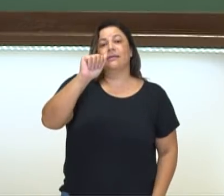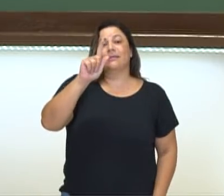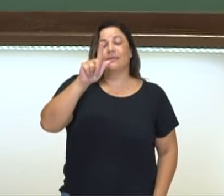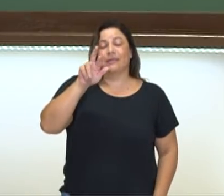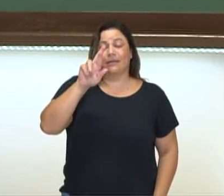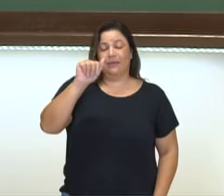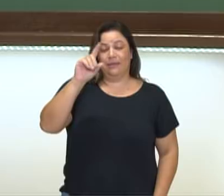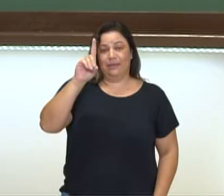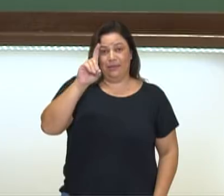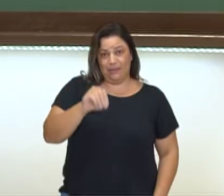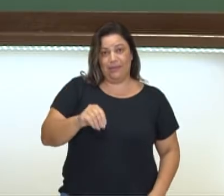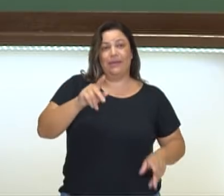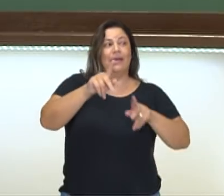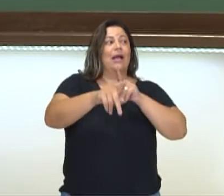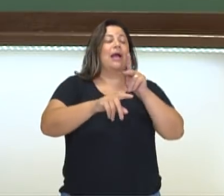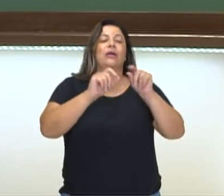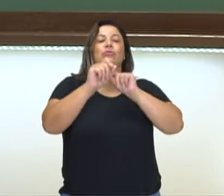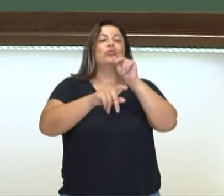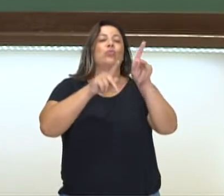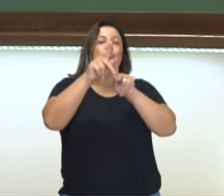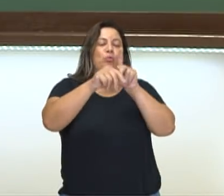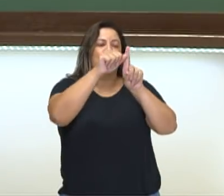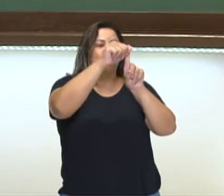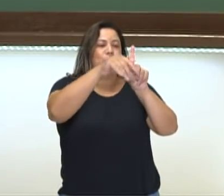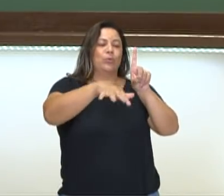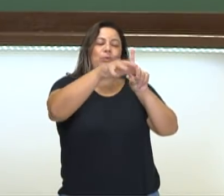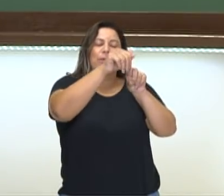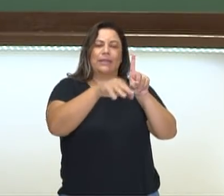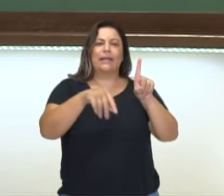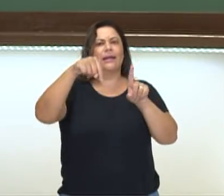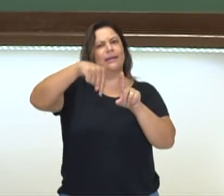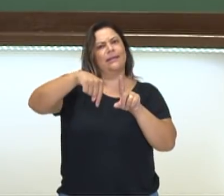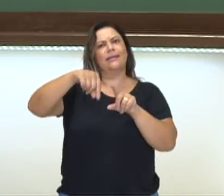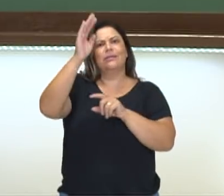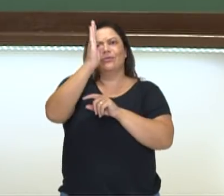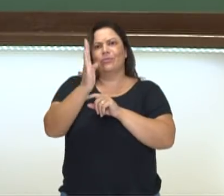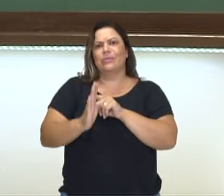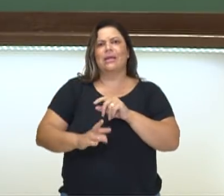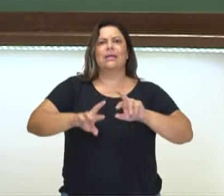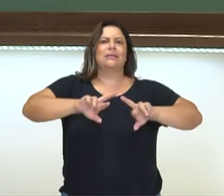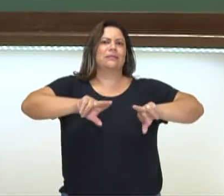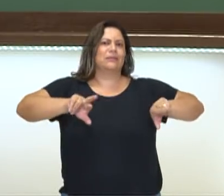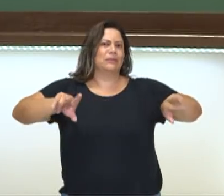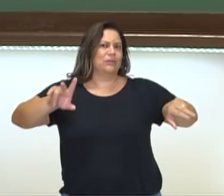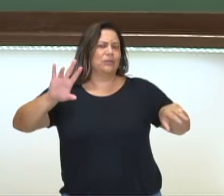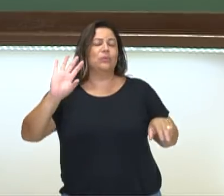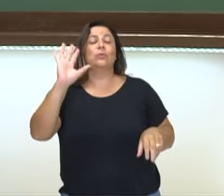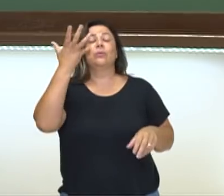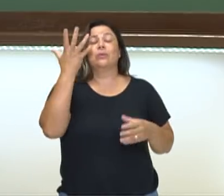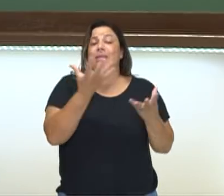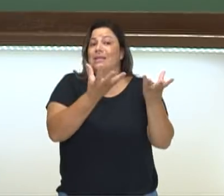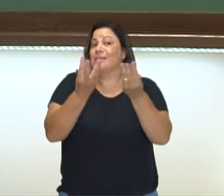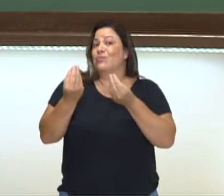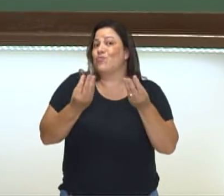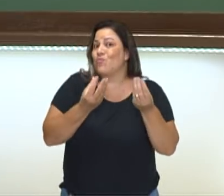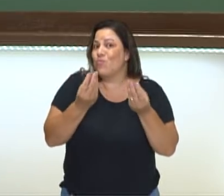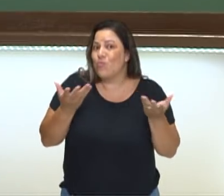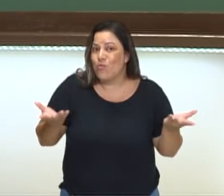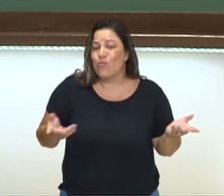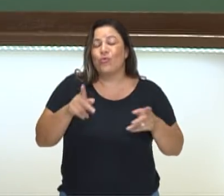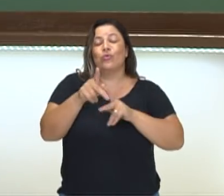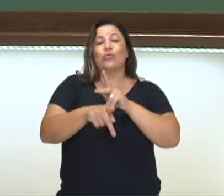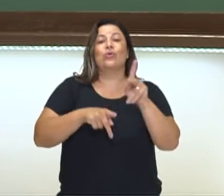Brasil, isso acontece de muitas maneiras, principalmente porque é um povo com uma grande riqueza cultural e religiosa e um